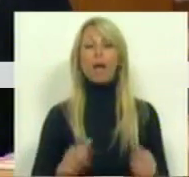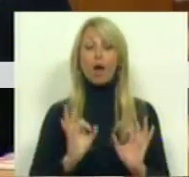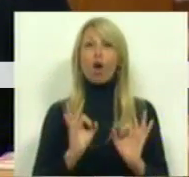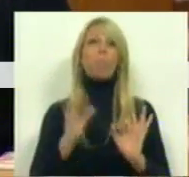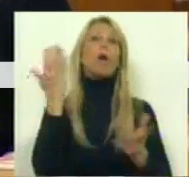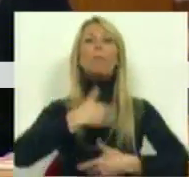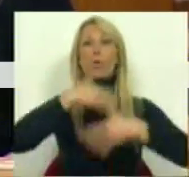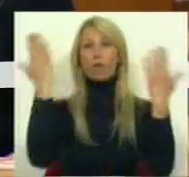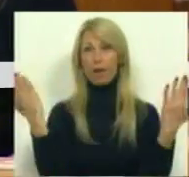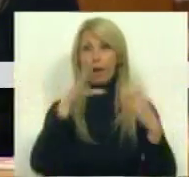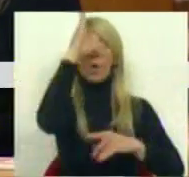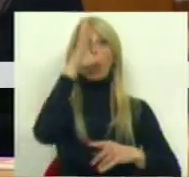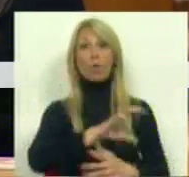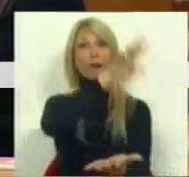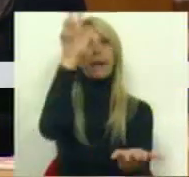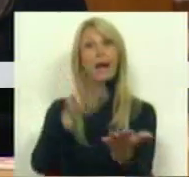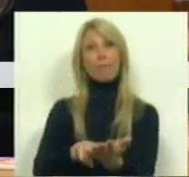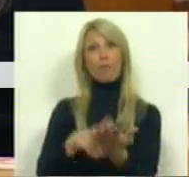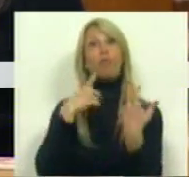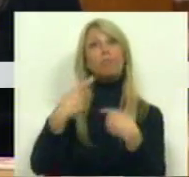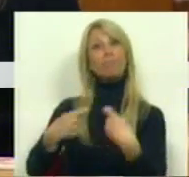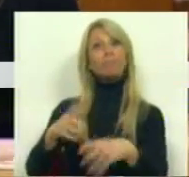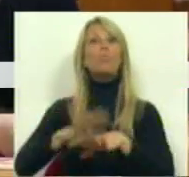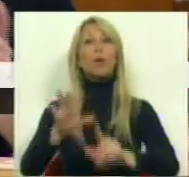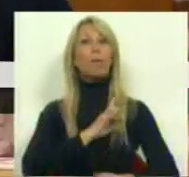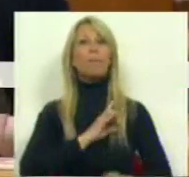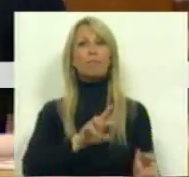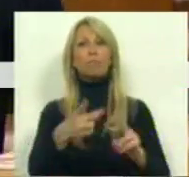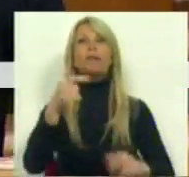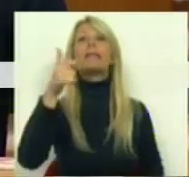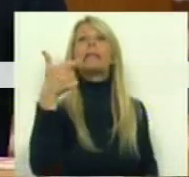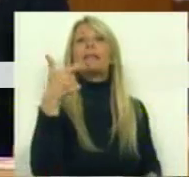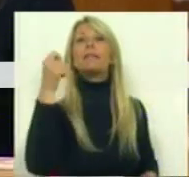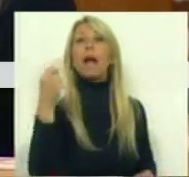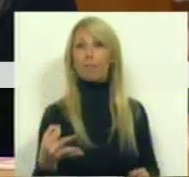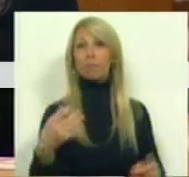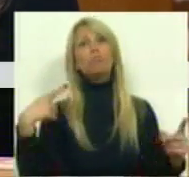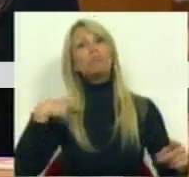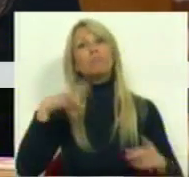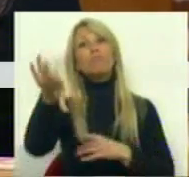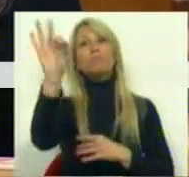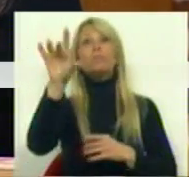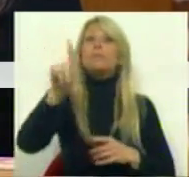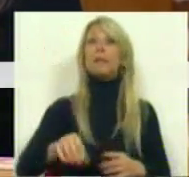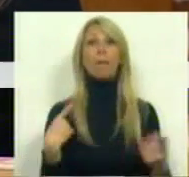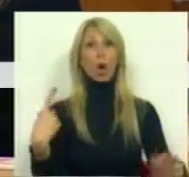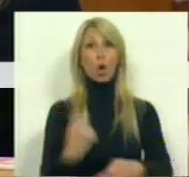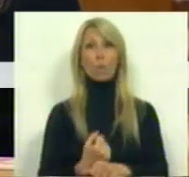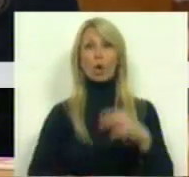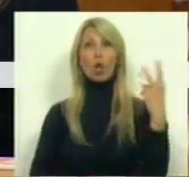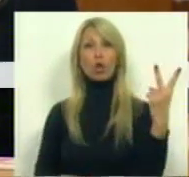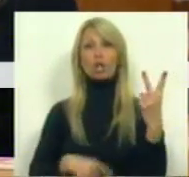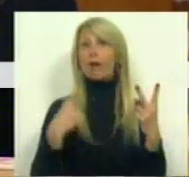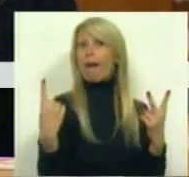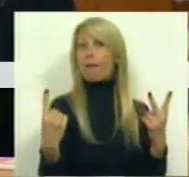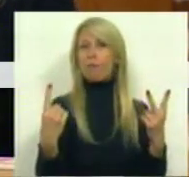que o Governo aprovou o caderno de encargos relativos à privatização da TAP, escolheu também o comprador, um 2 a 1 nunca antes visto.